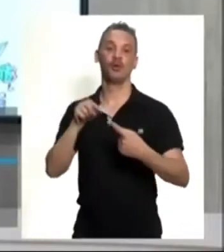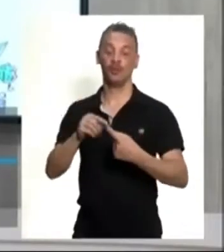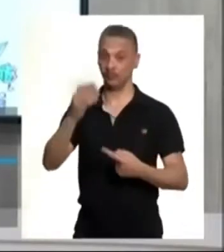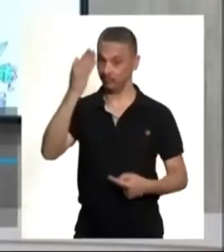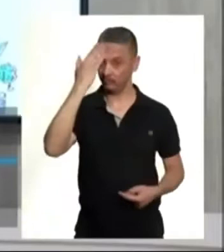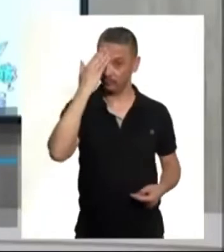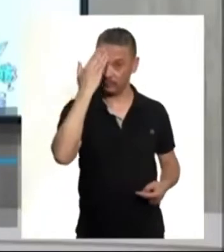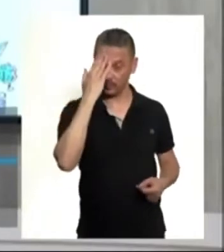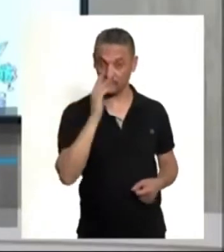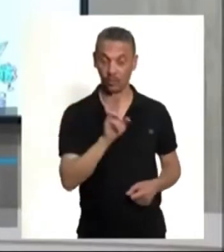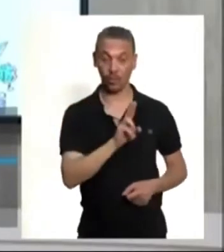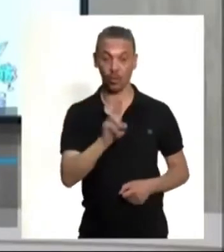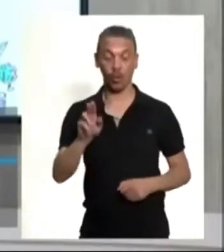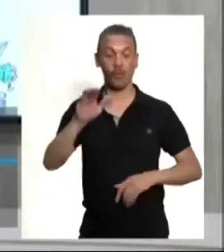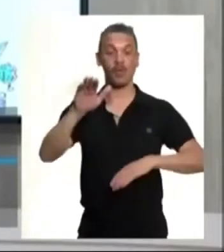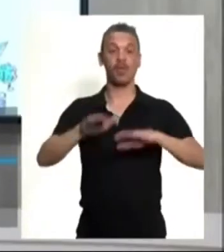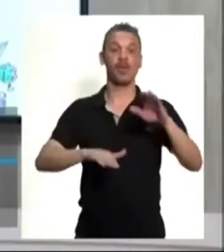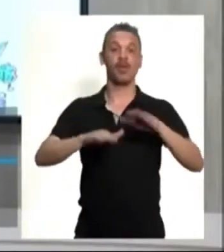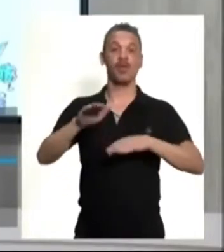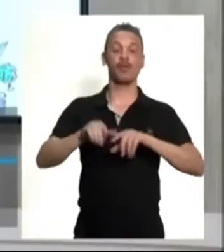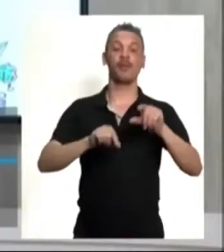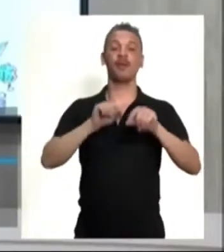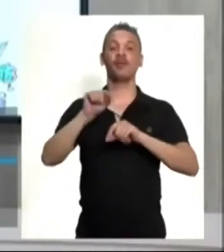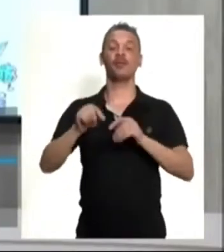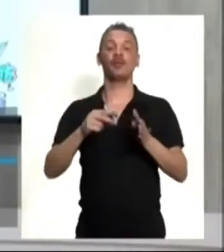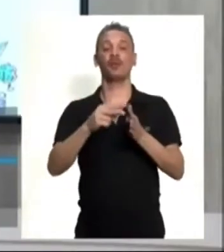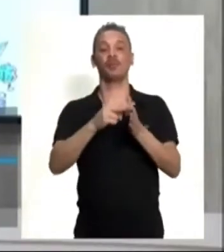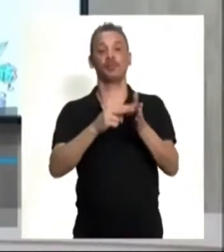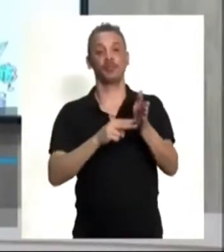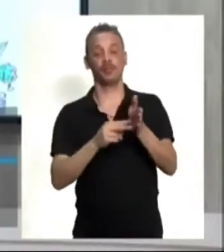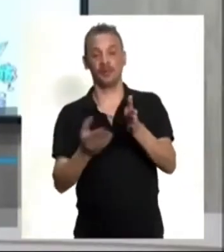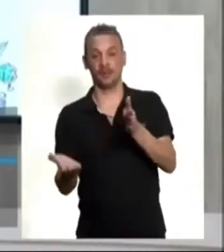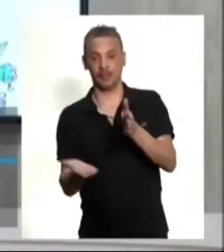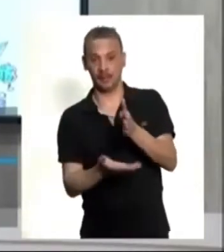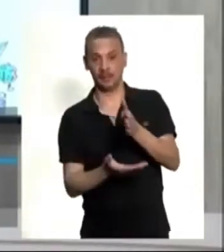A nomenclatura depende exclusivamente do polígono da base.